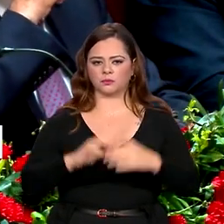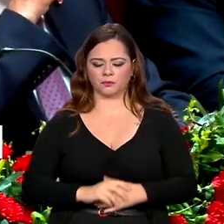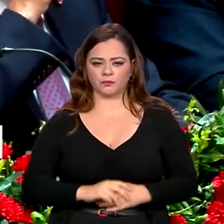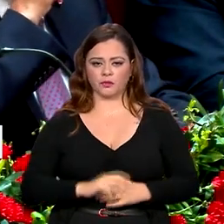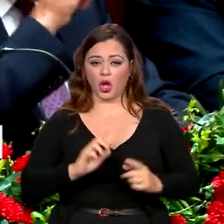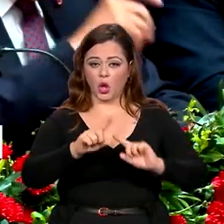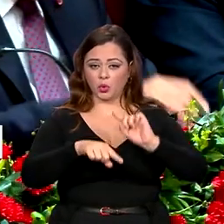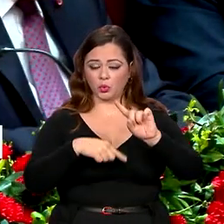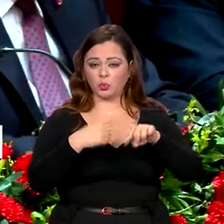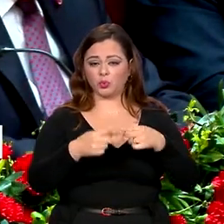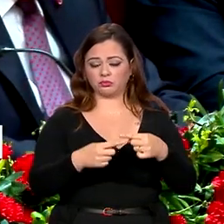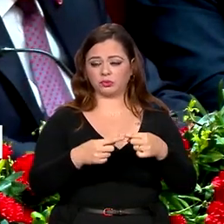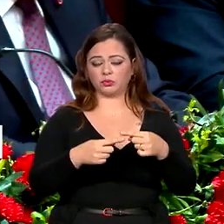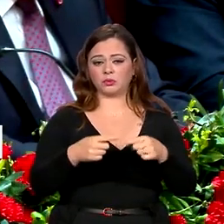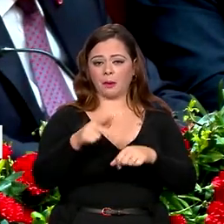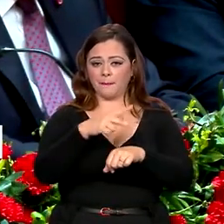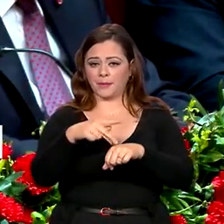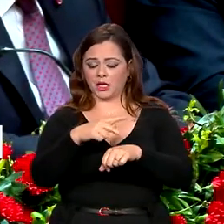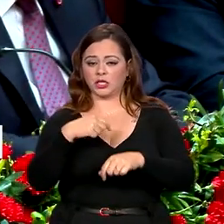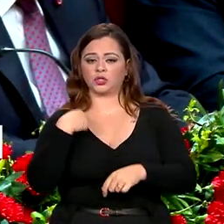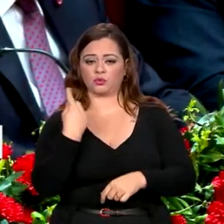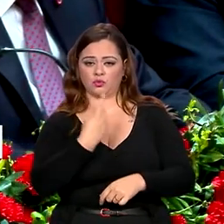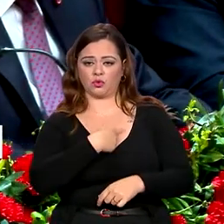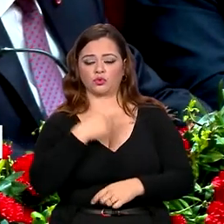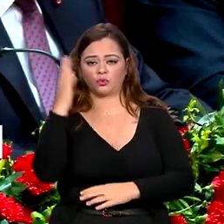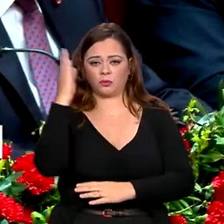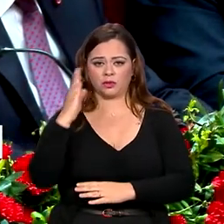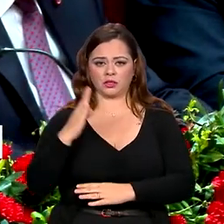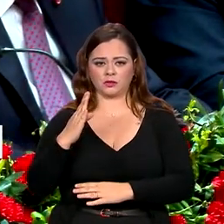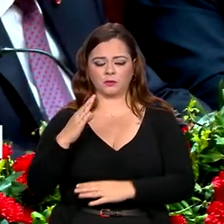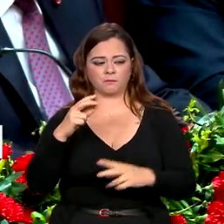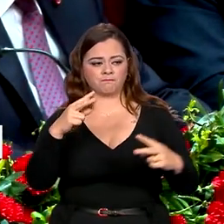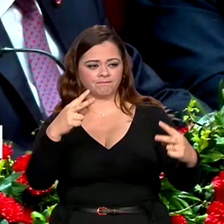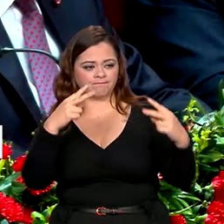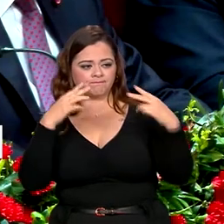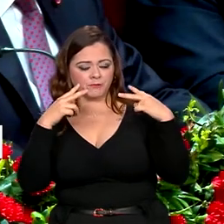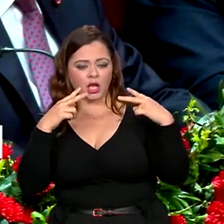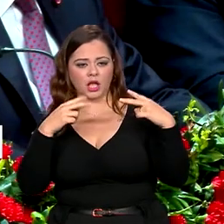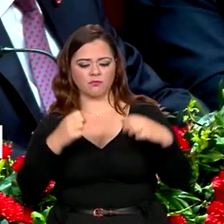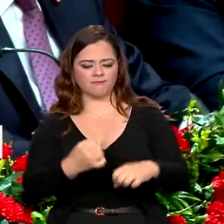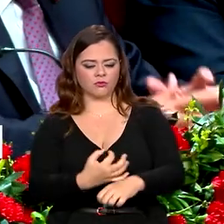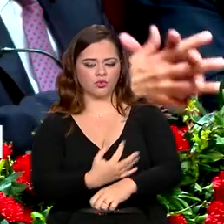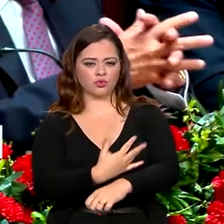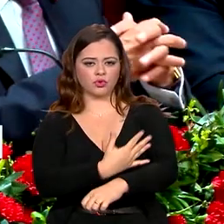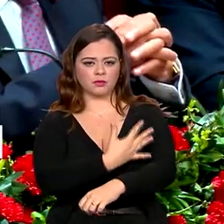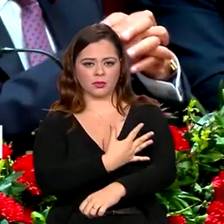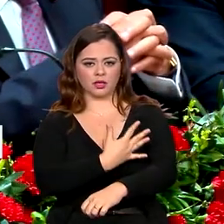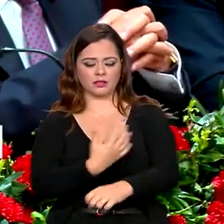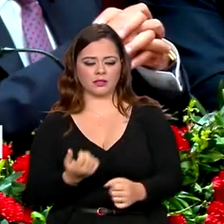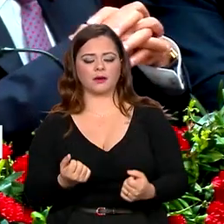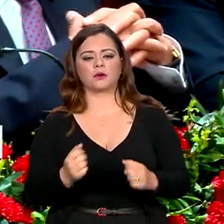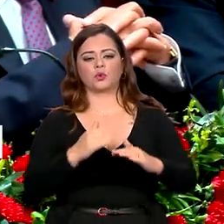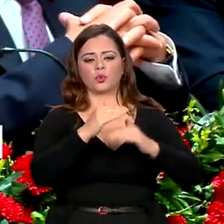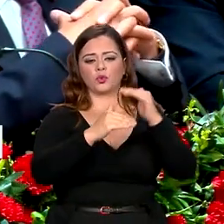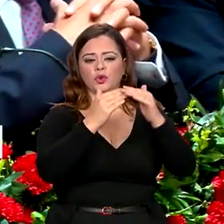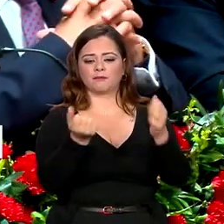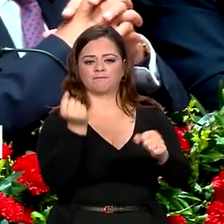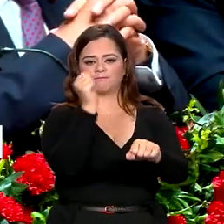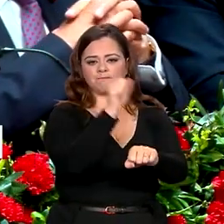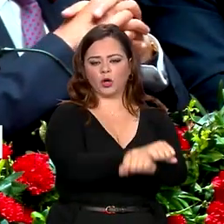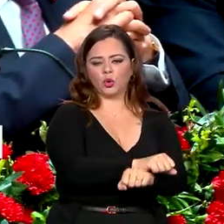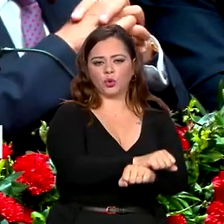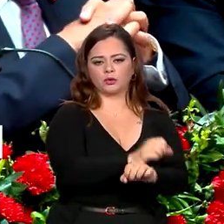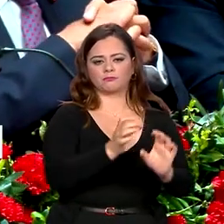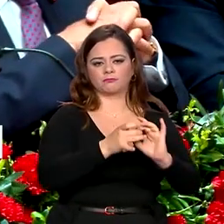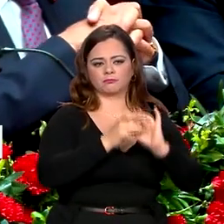Atlântico, nós brasileiros assistimos com admiração e esperança à Revolução dos Cravos dar origem a